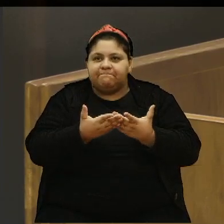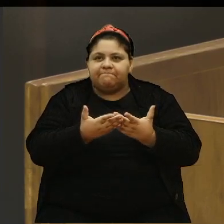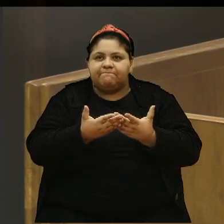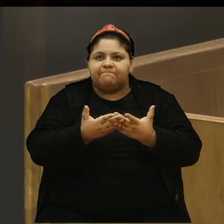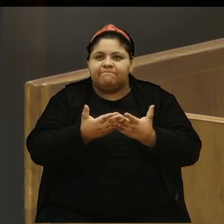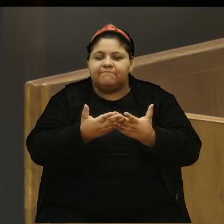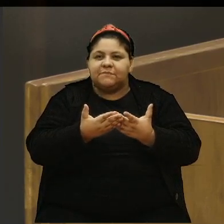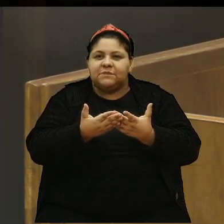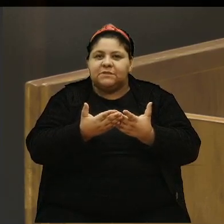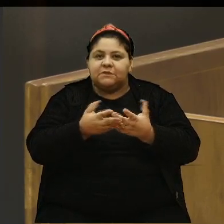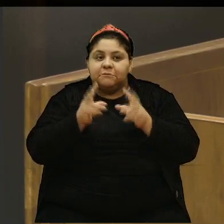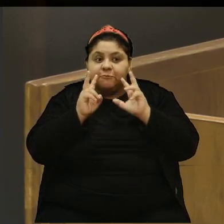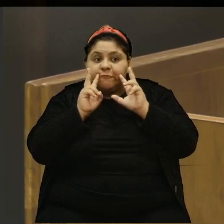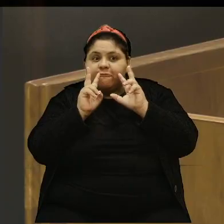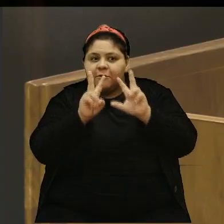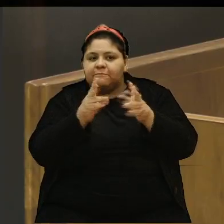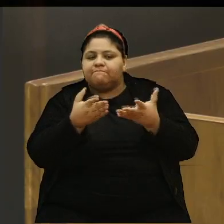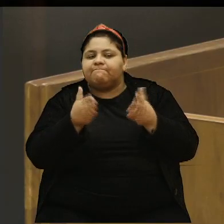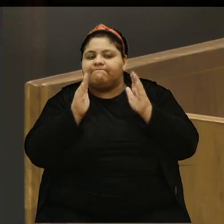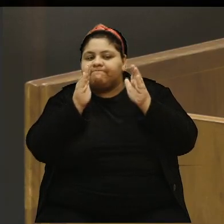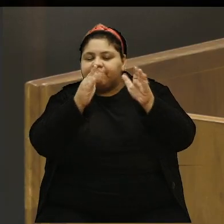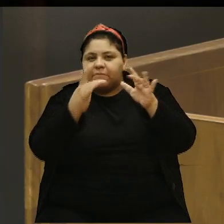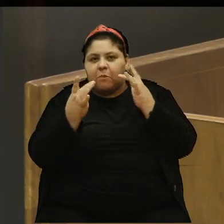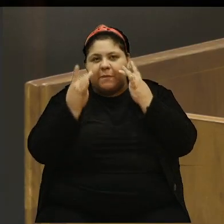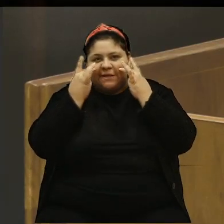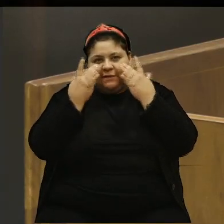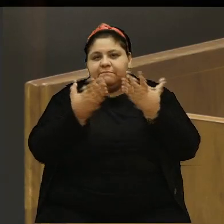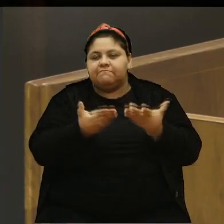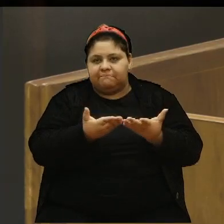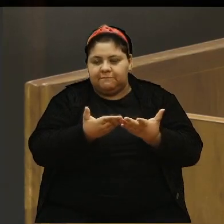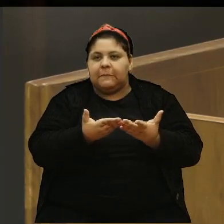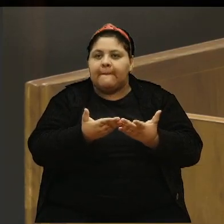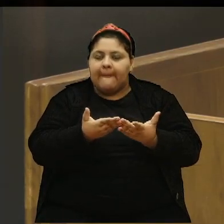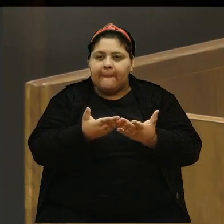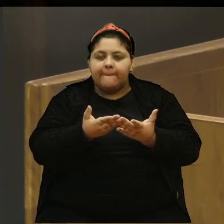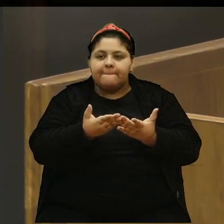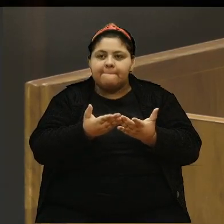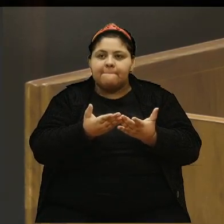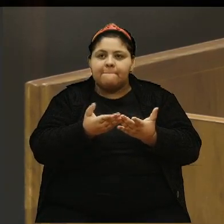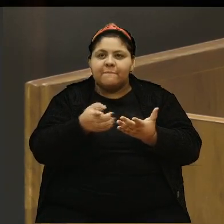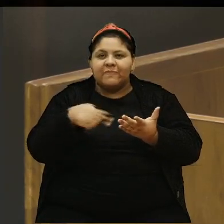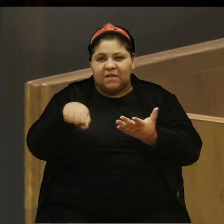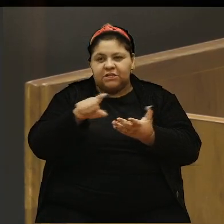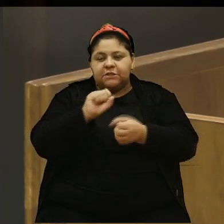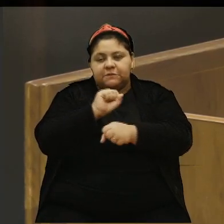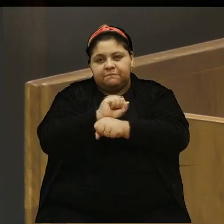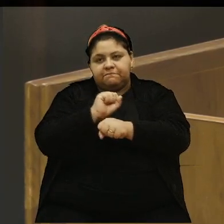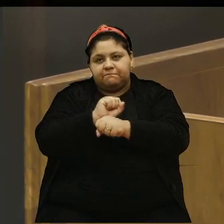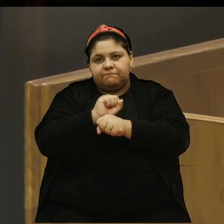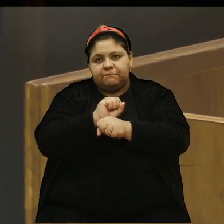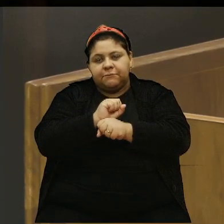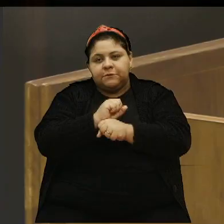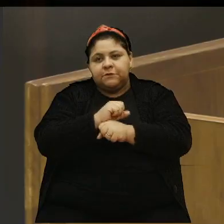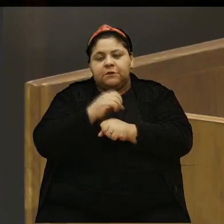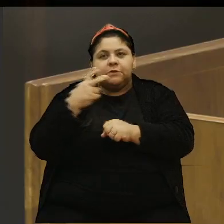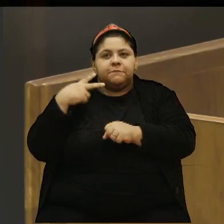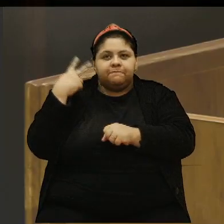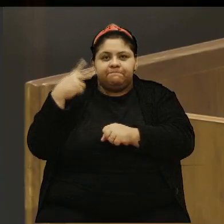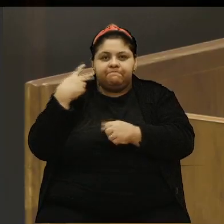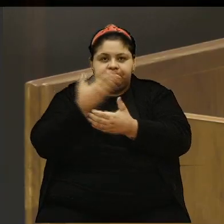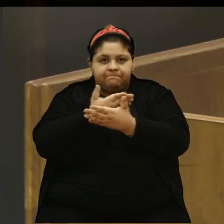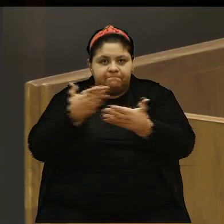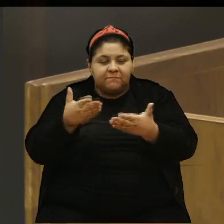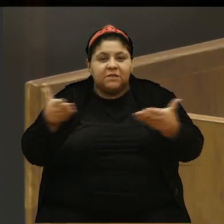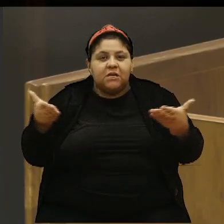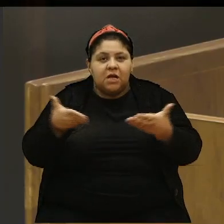mais forte para eles, de uma atenção especial a eles. E a gente espera, colega Sandro, colegas vereadores, que